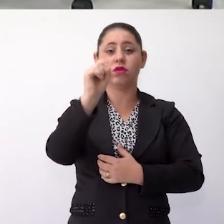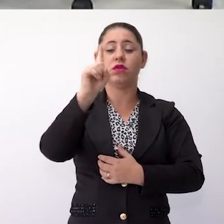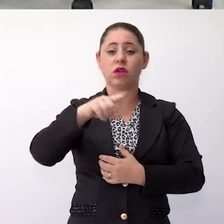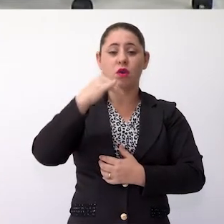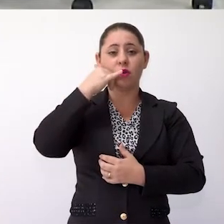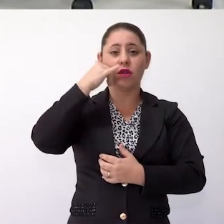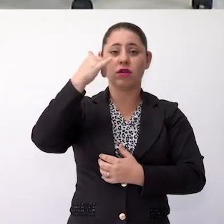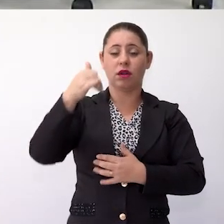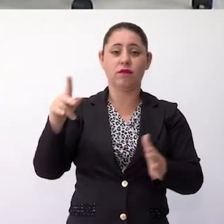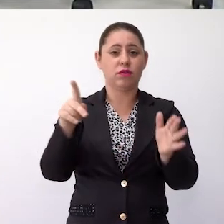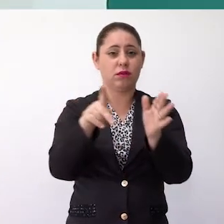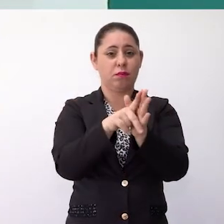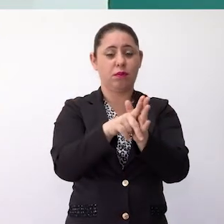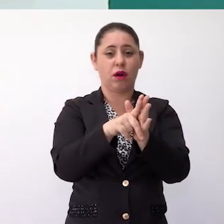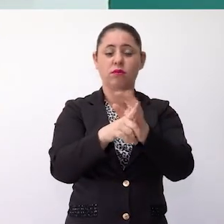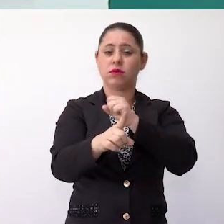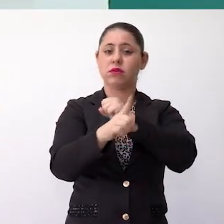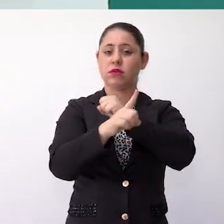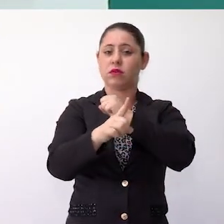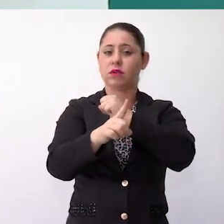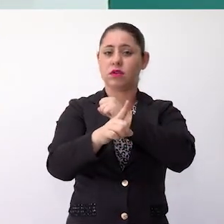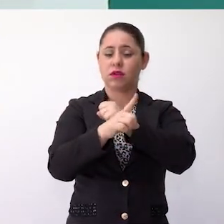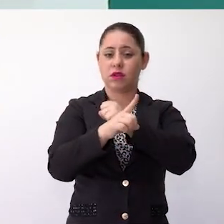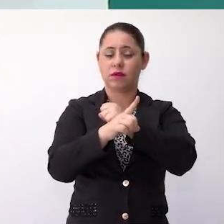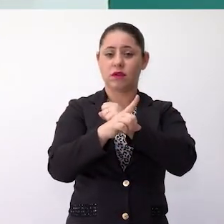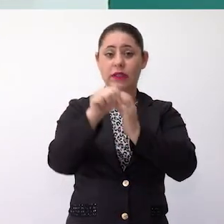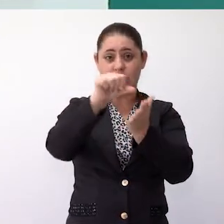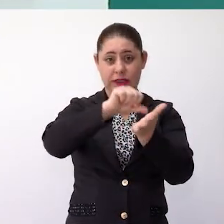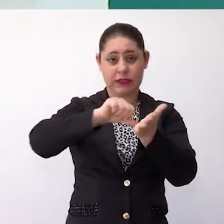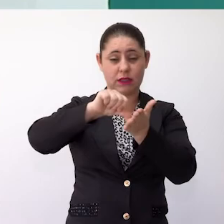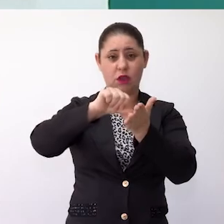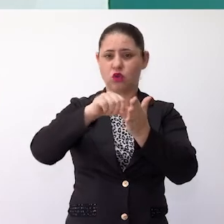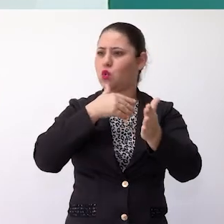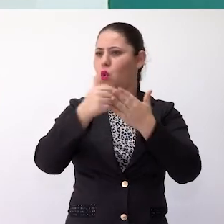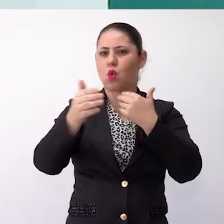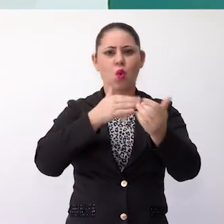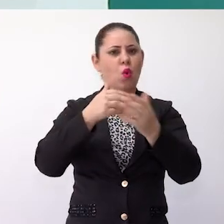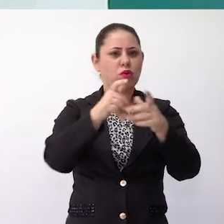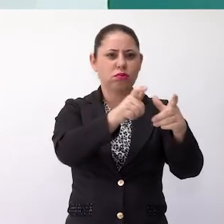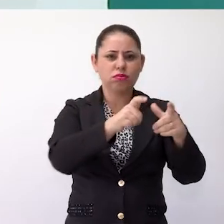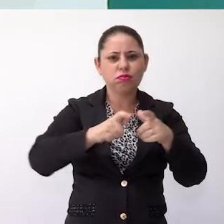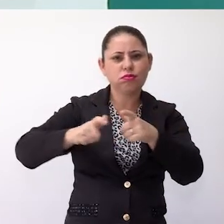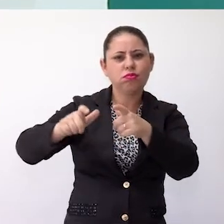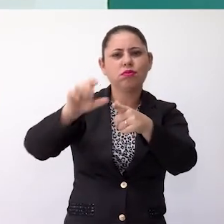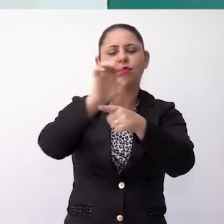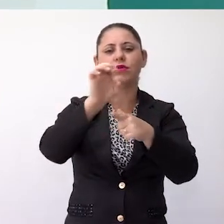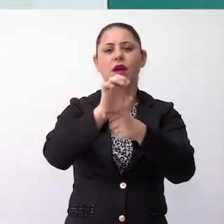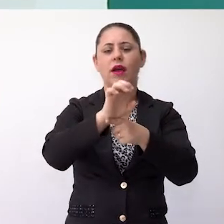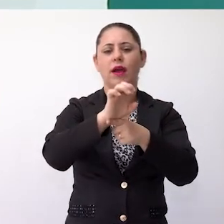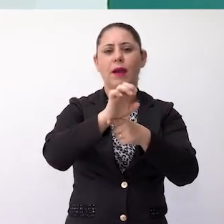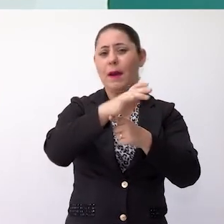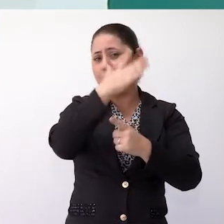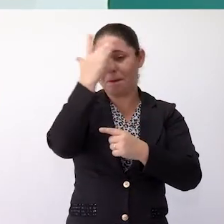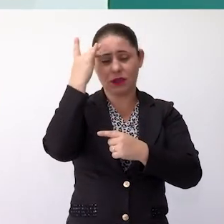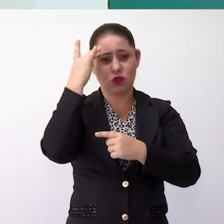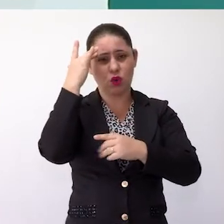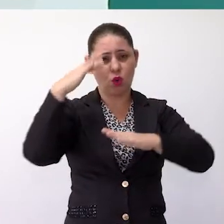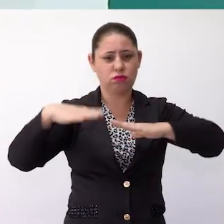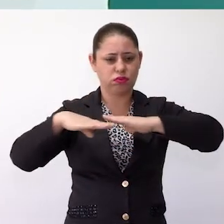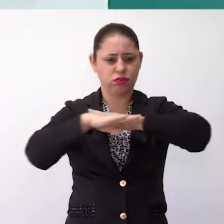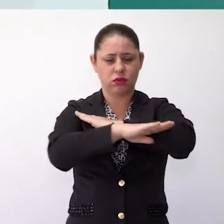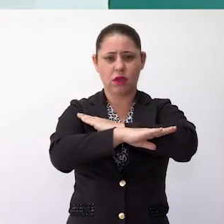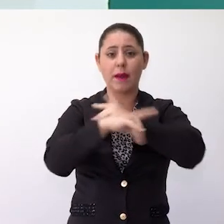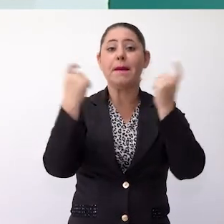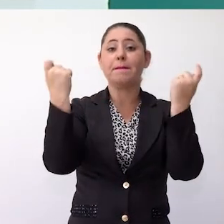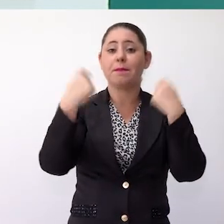nosso telefone de atendimento na nossa central, de qualquer lugar do estado, né, em que alguém nas rodovias do